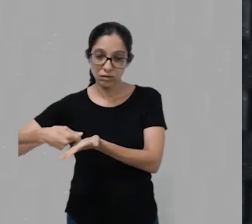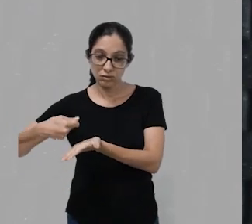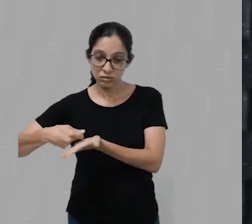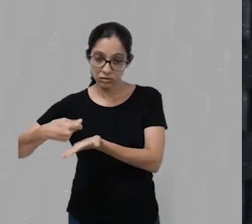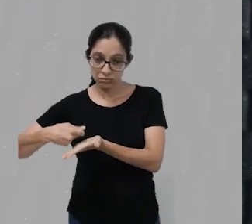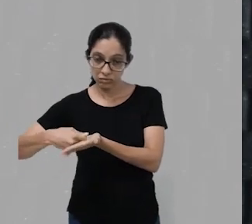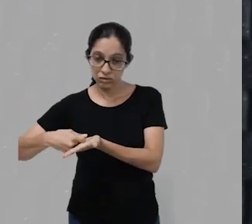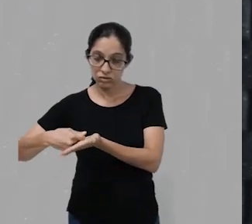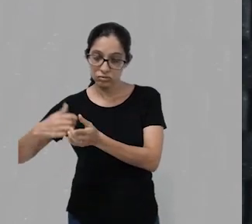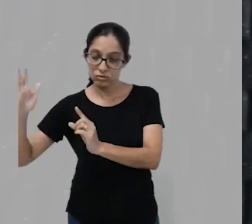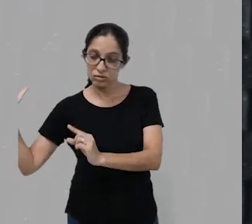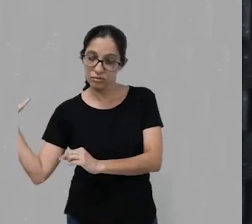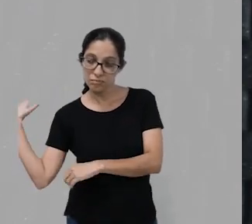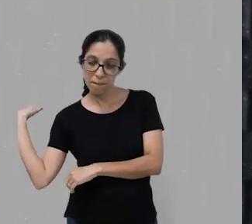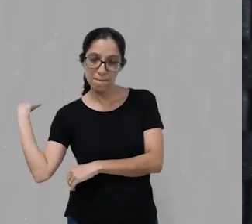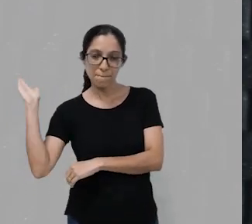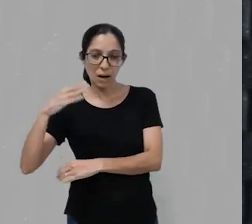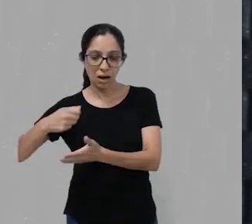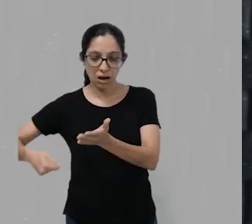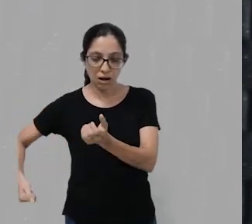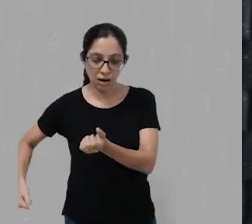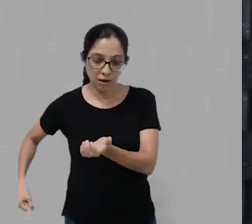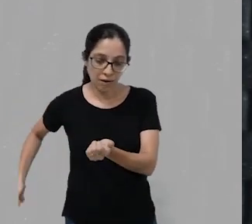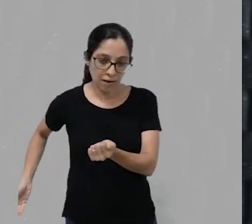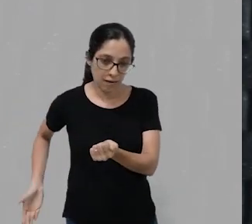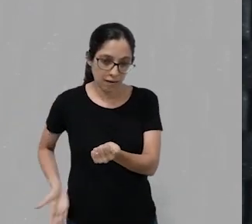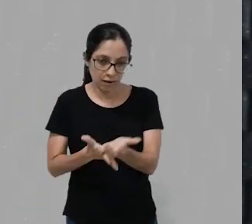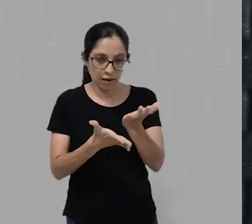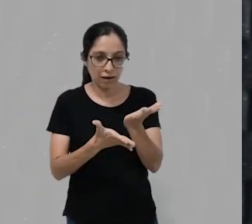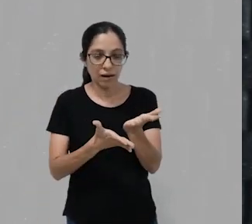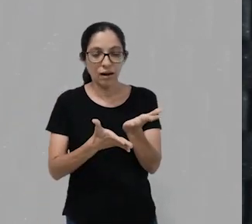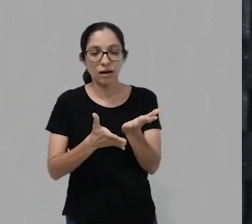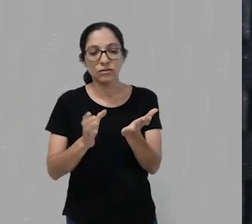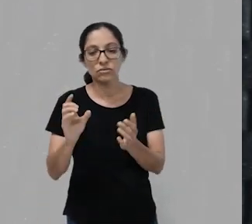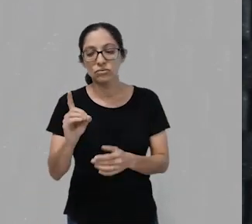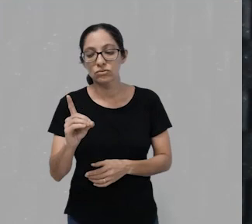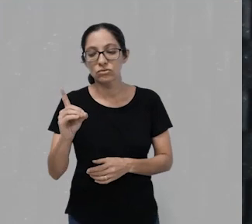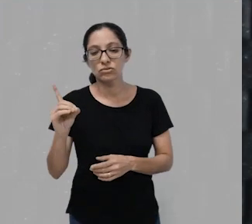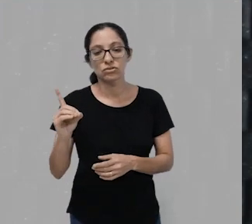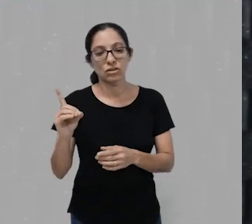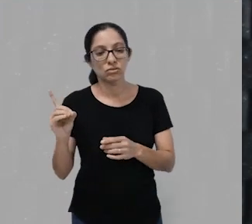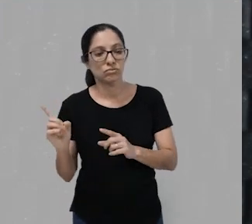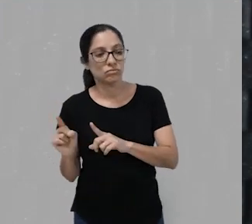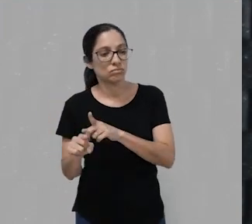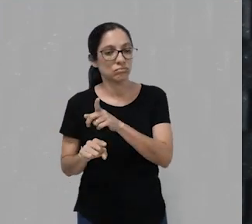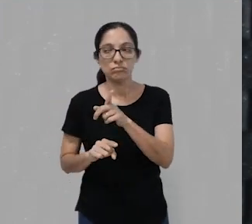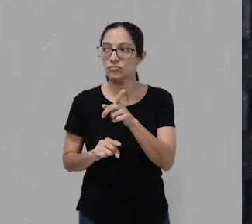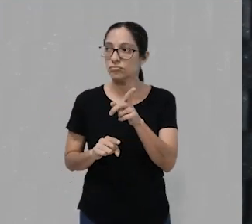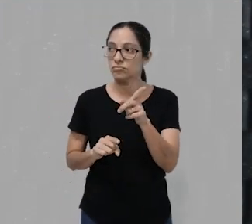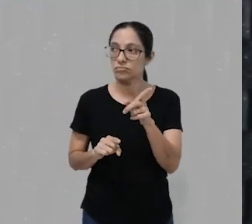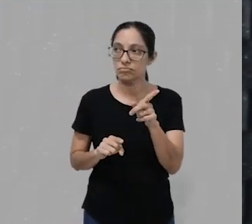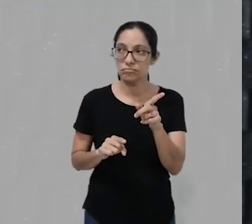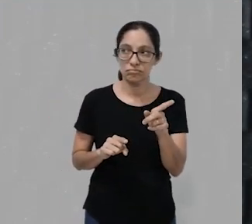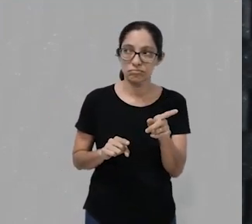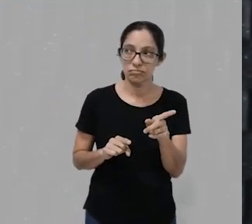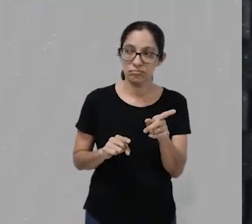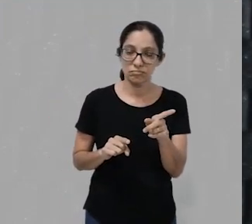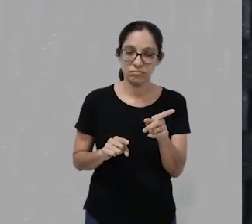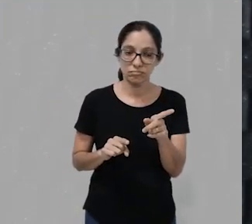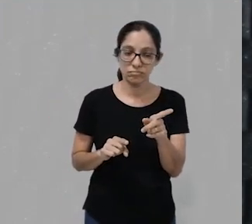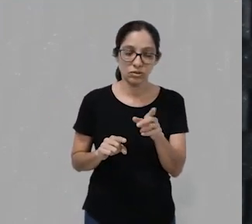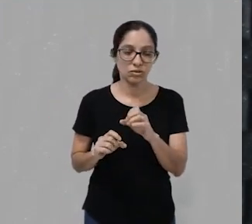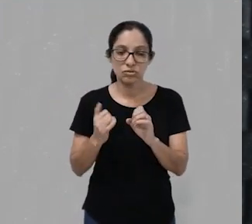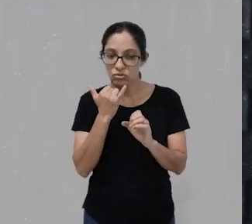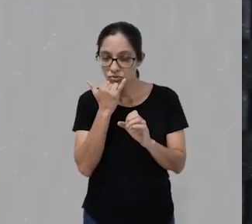obrigatoriamente eu tenho que sacar a peteca para o lado direito dos adversários. No caso, o